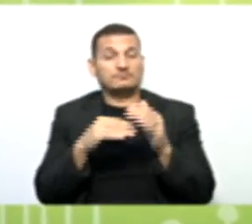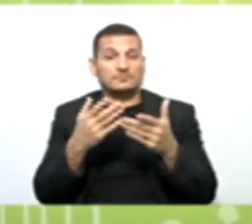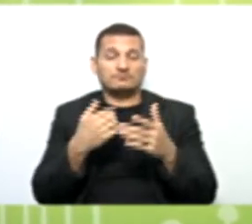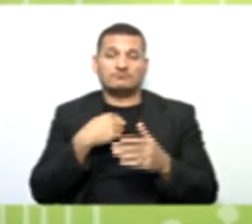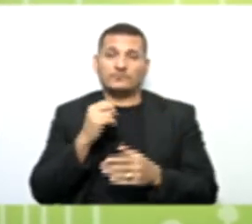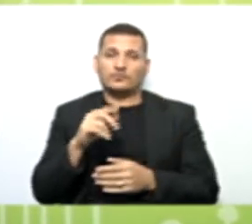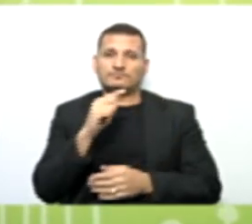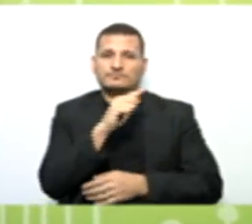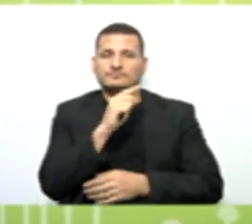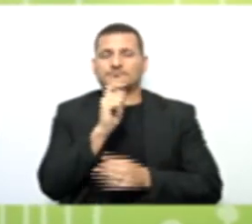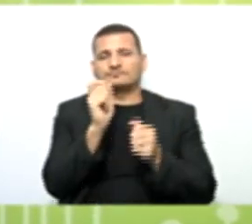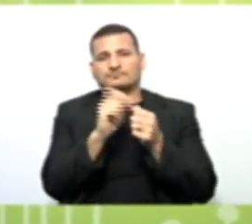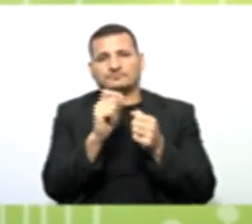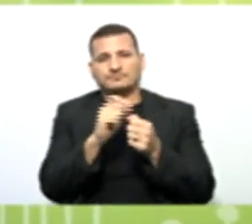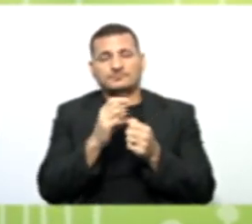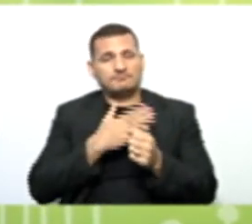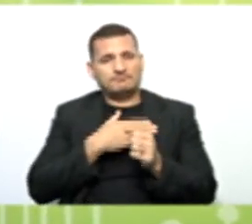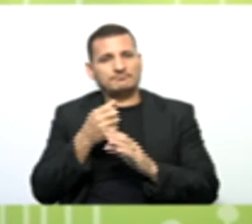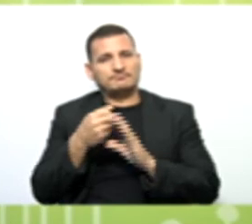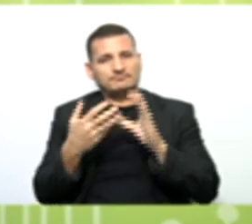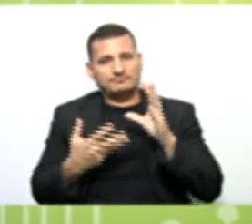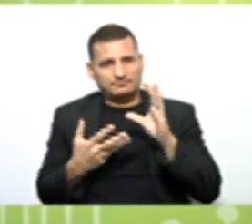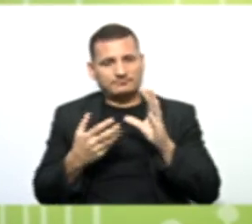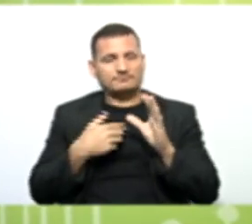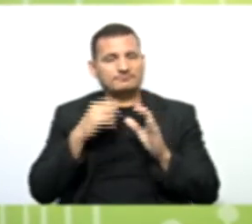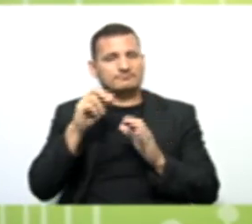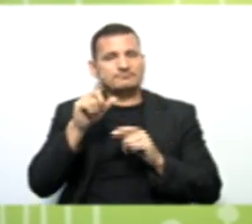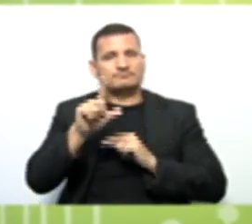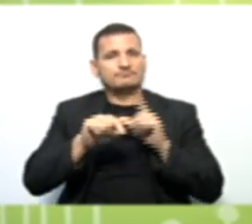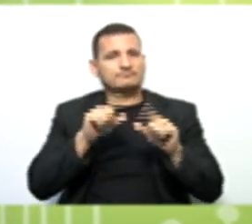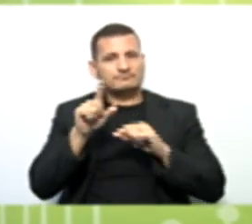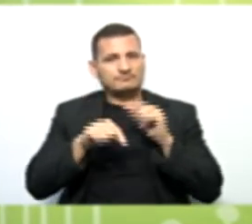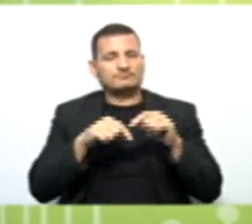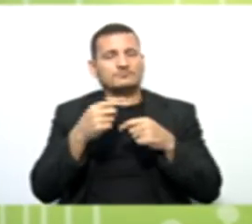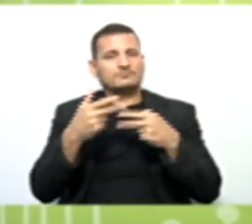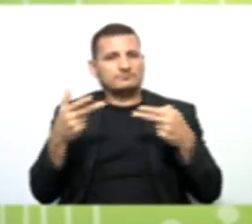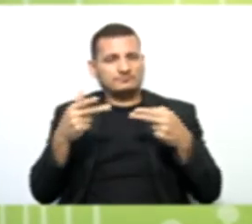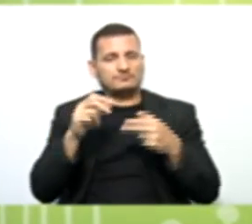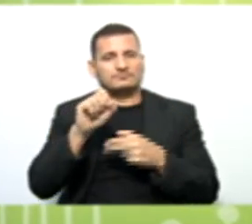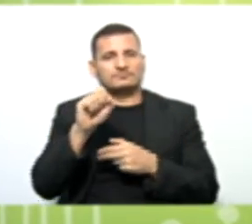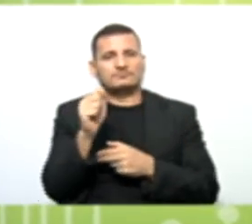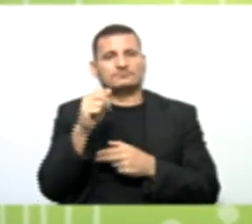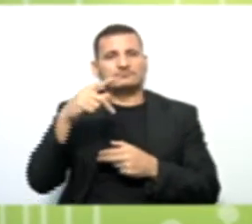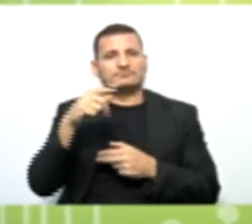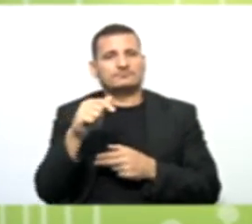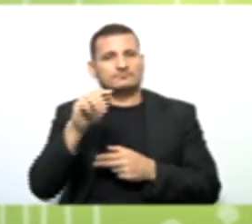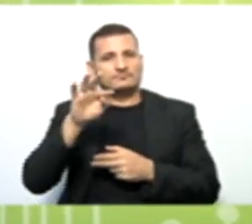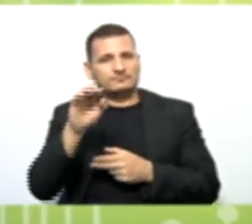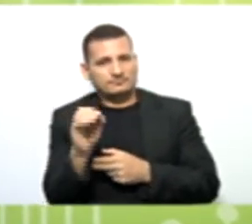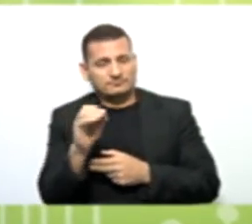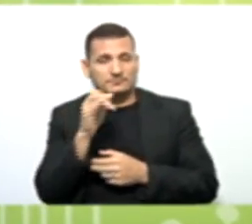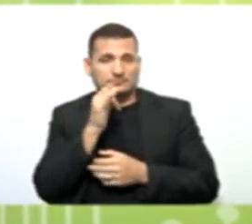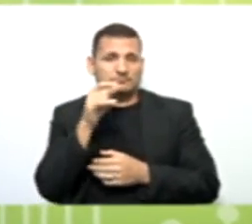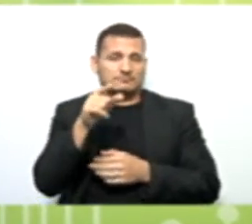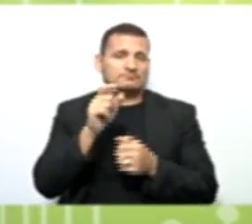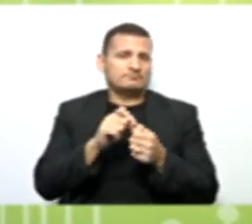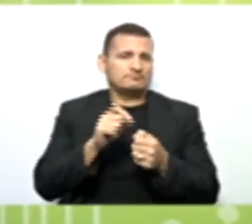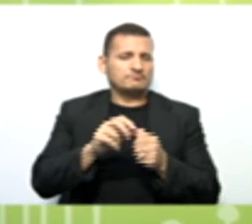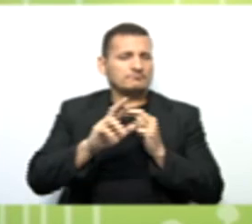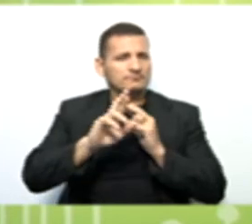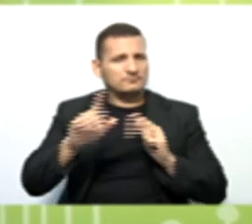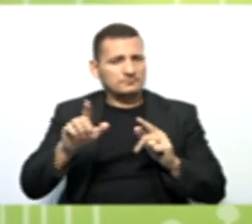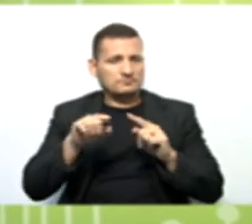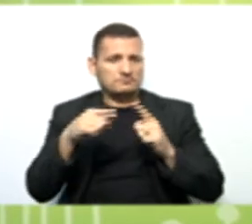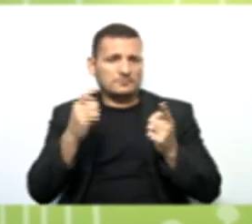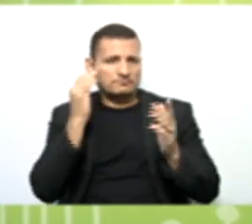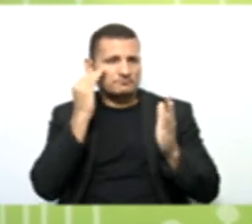certo? Com base nas minhas características que eu vou definir para o objeto sapato, beleza? Se você fez um pouquinho diferente, mas